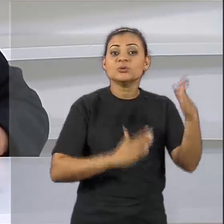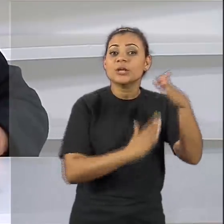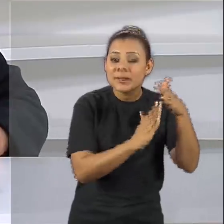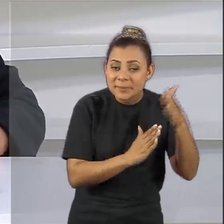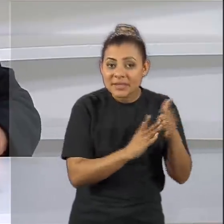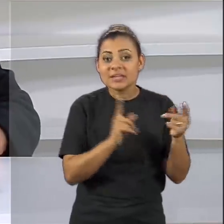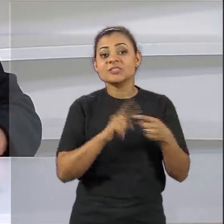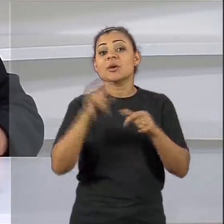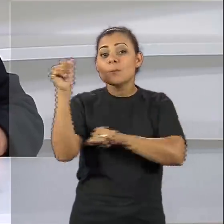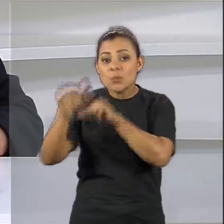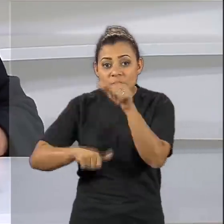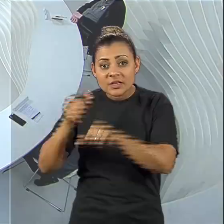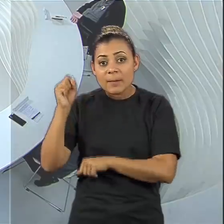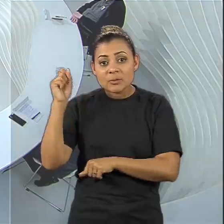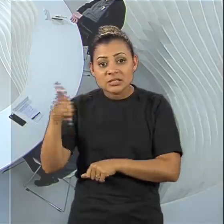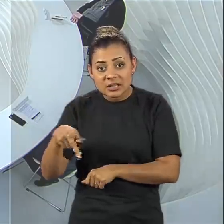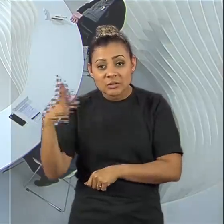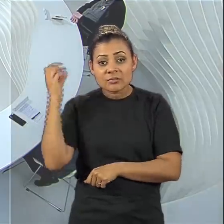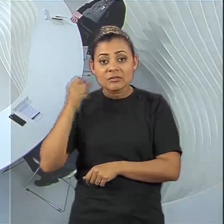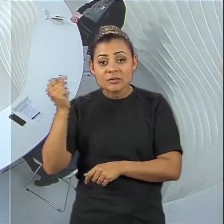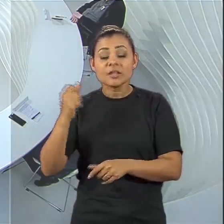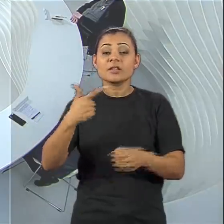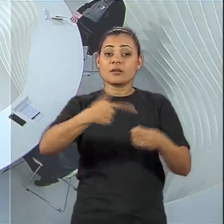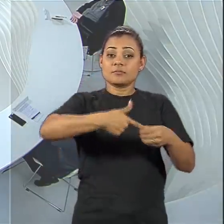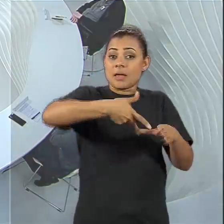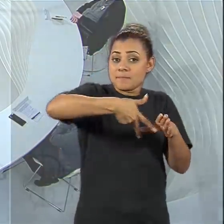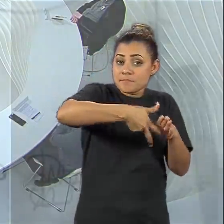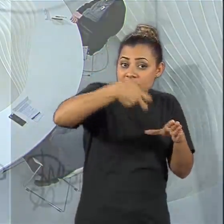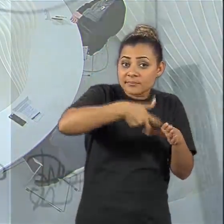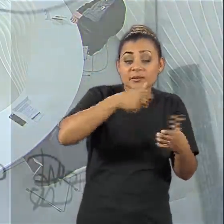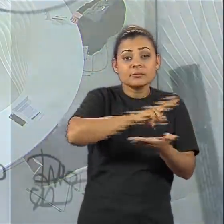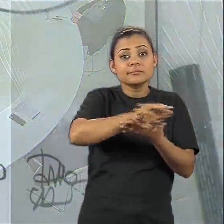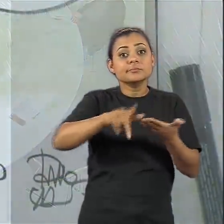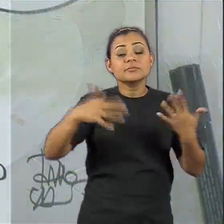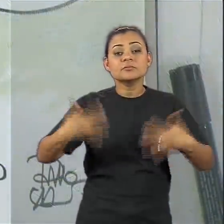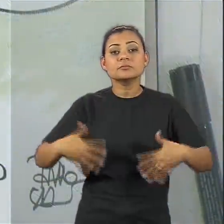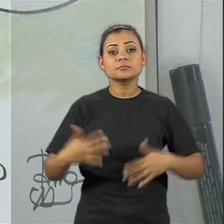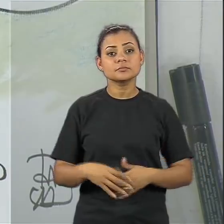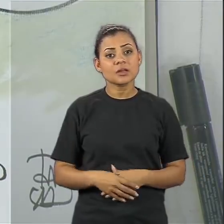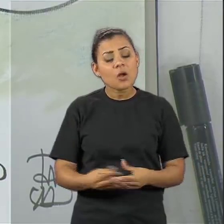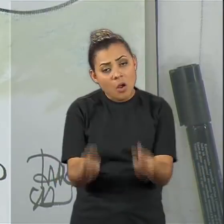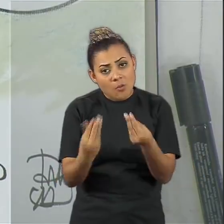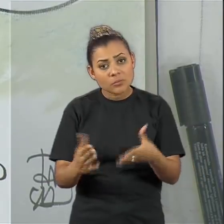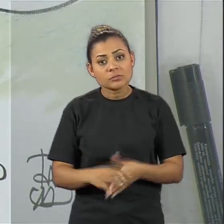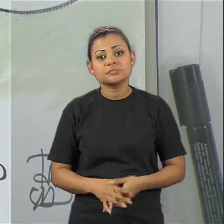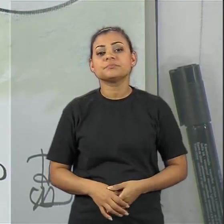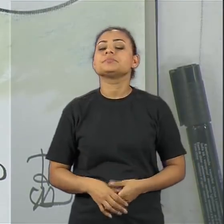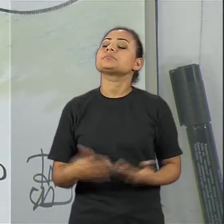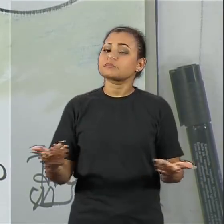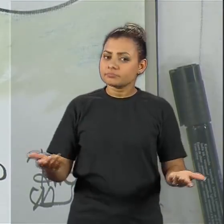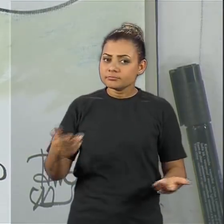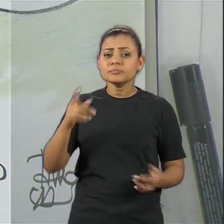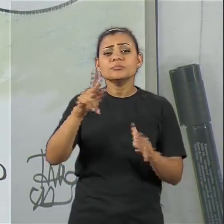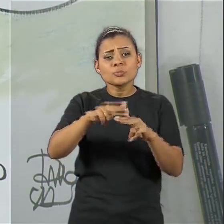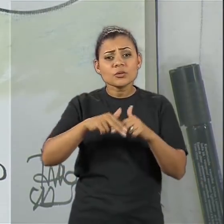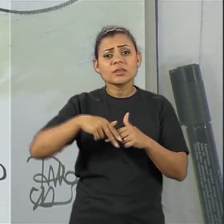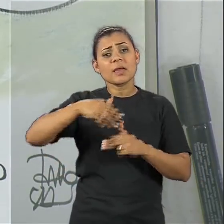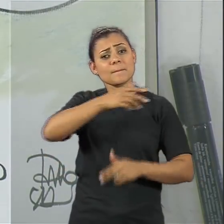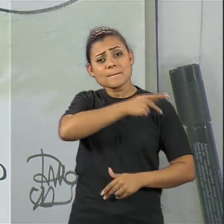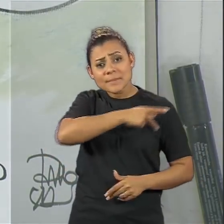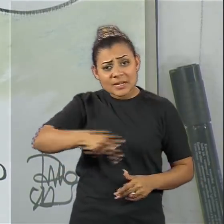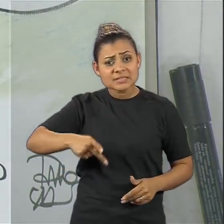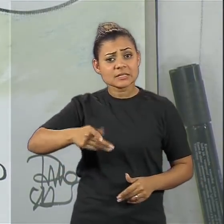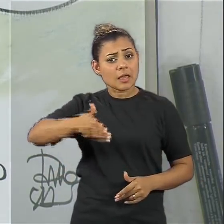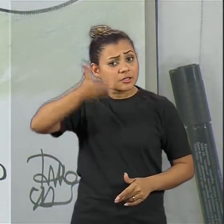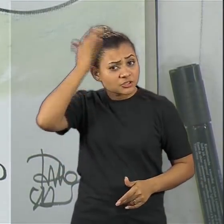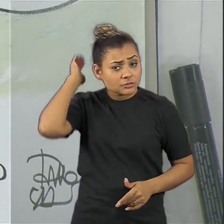na exploração do ele era forte no Congresso. E o Temer ele era o cara do Congresso. Porque o presidencialismo